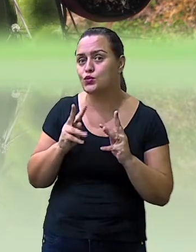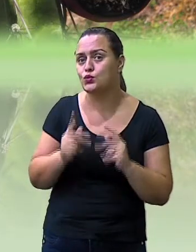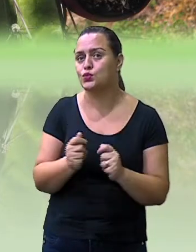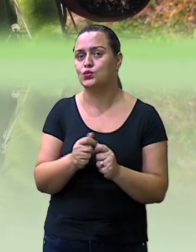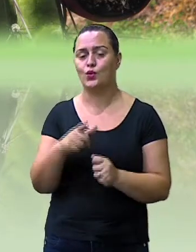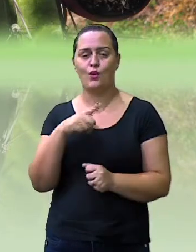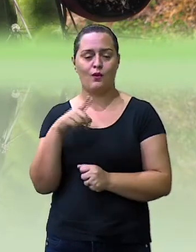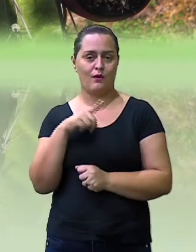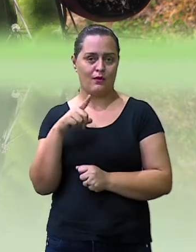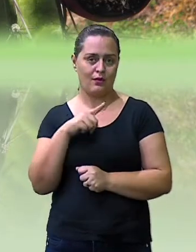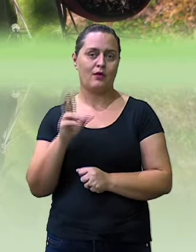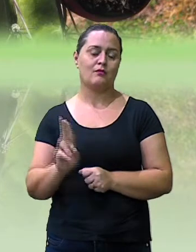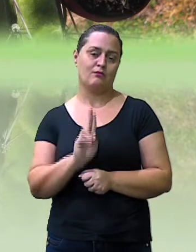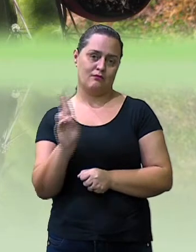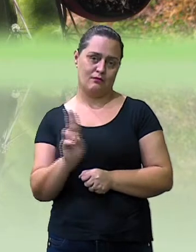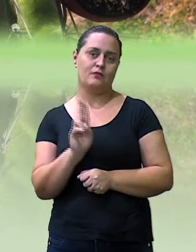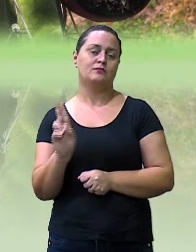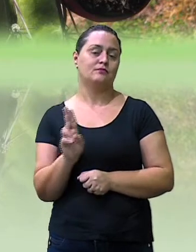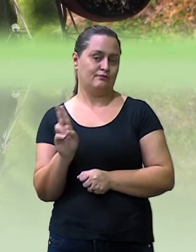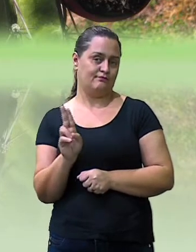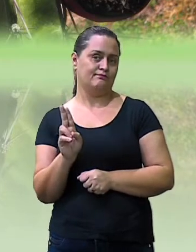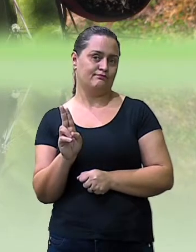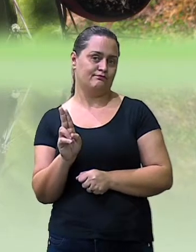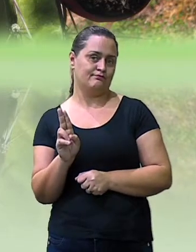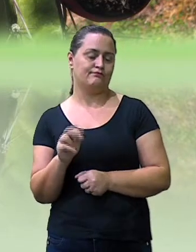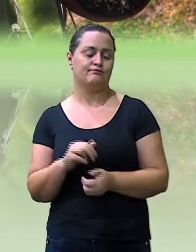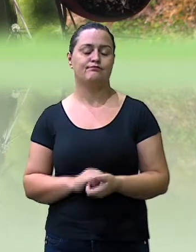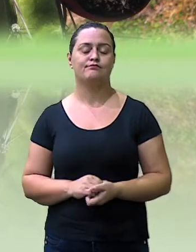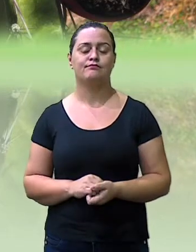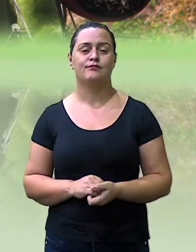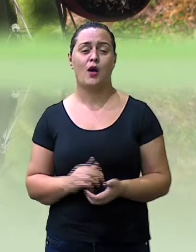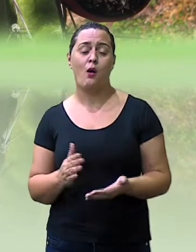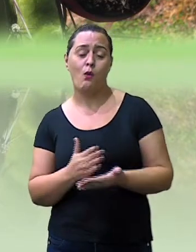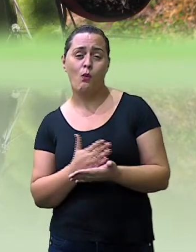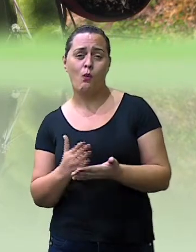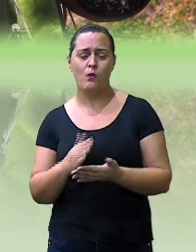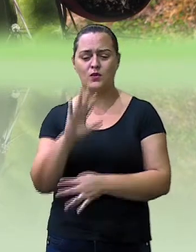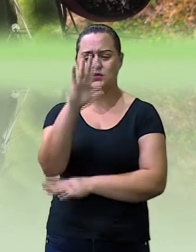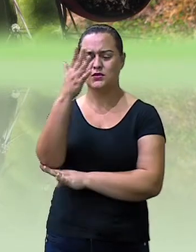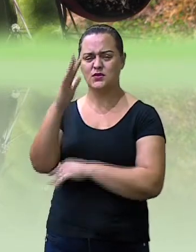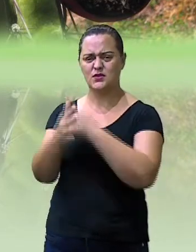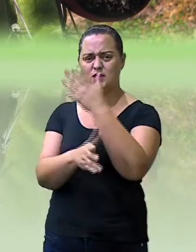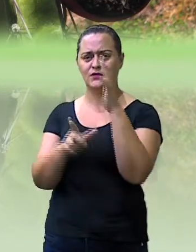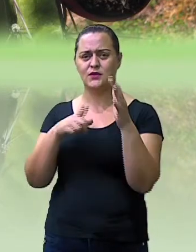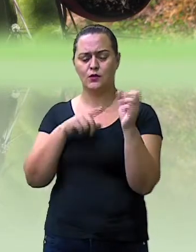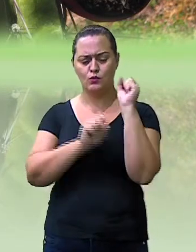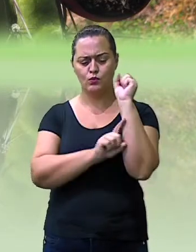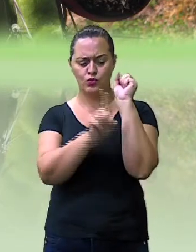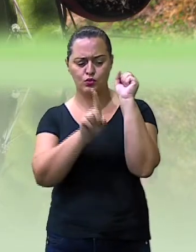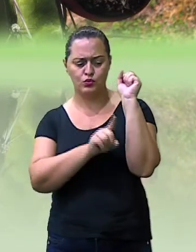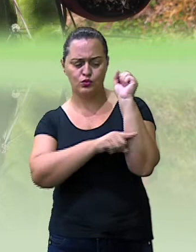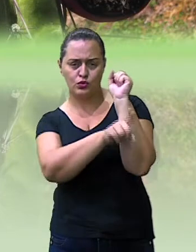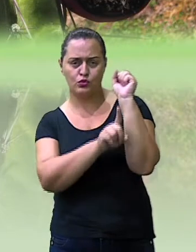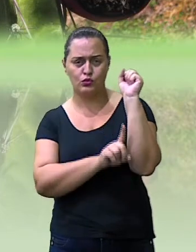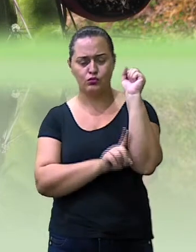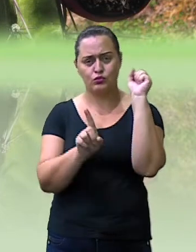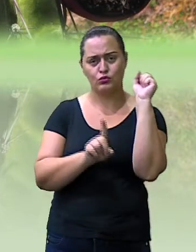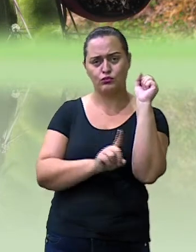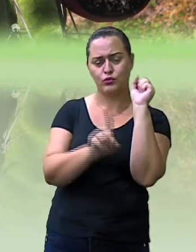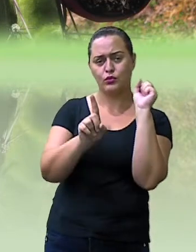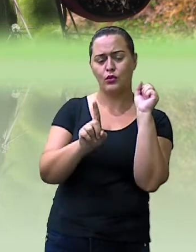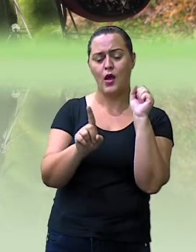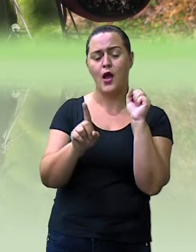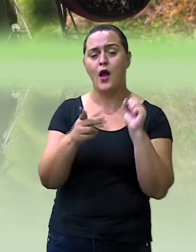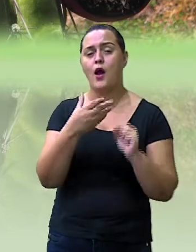maioria das espécies tem espinhos, o que leva o vaqueiro da região a usar roupa de couro para